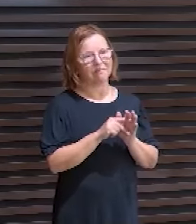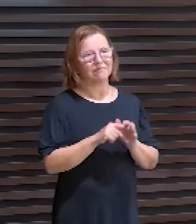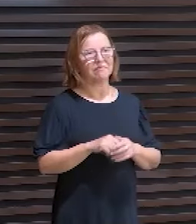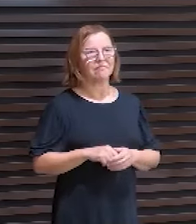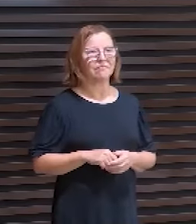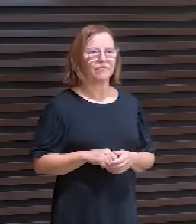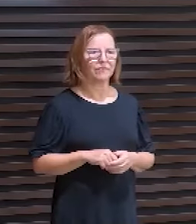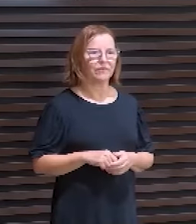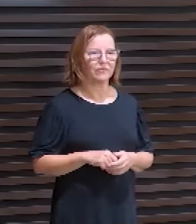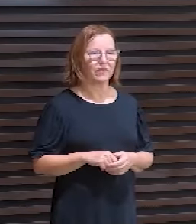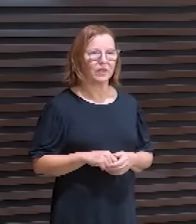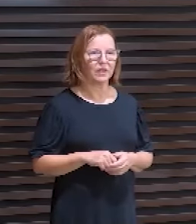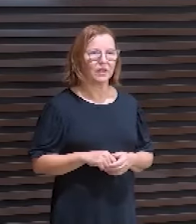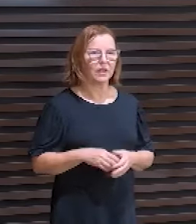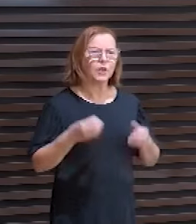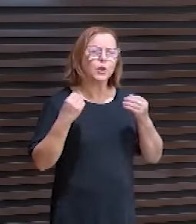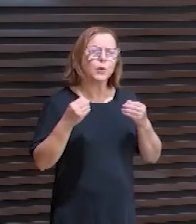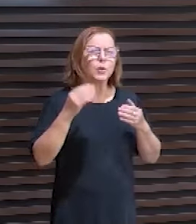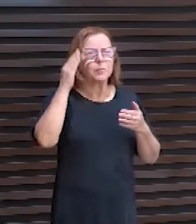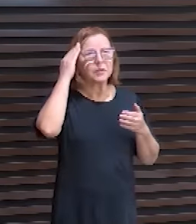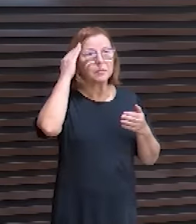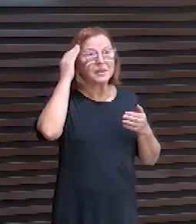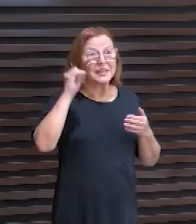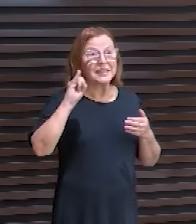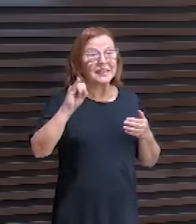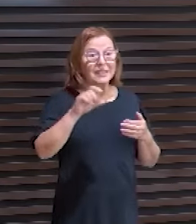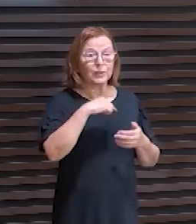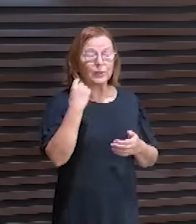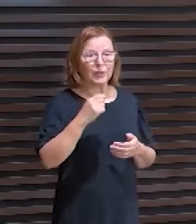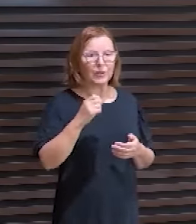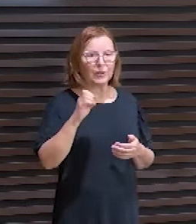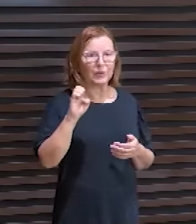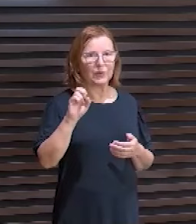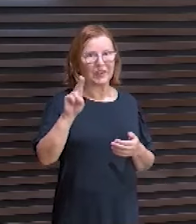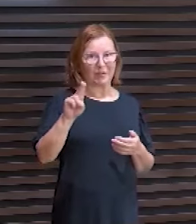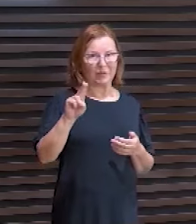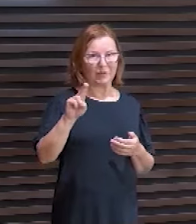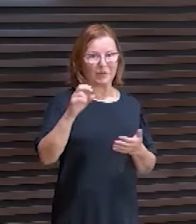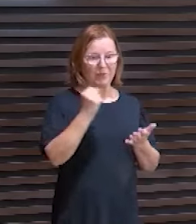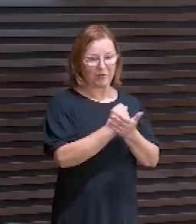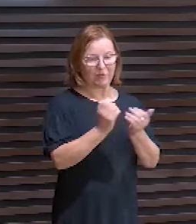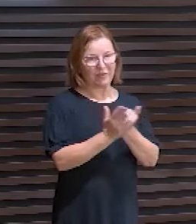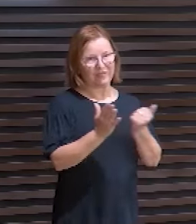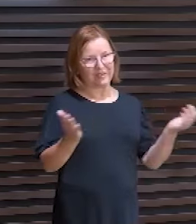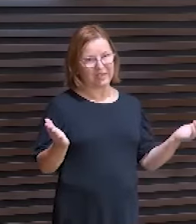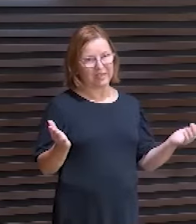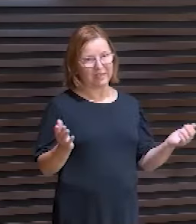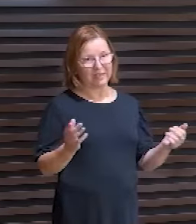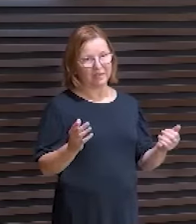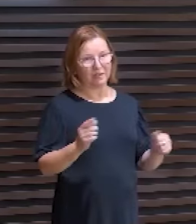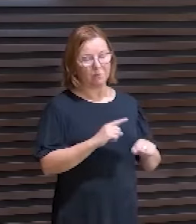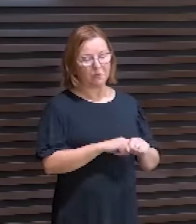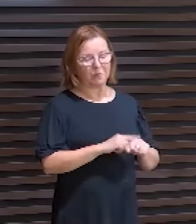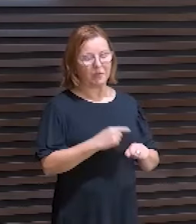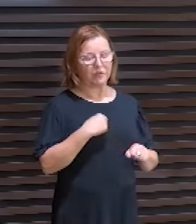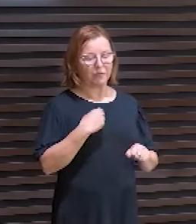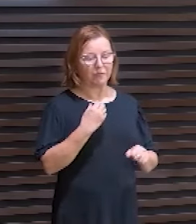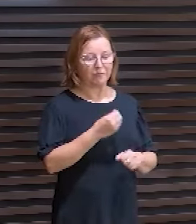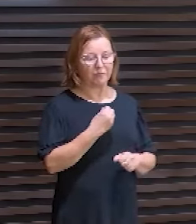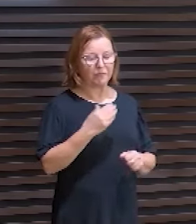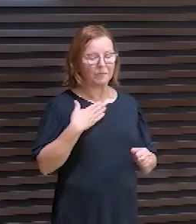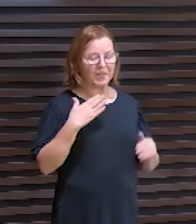o nosso ego crucificado quando eu estou vivendo na minha casa servindo e